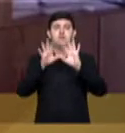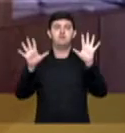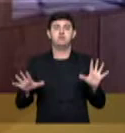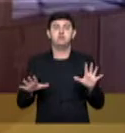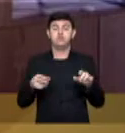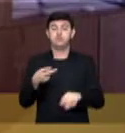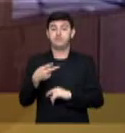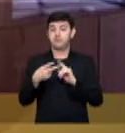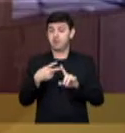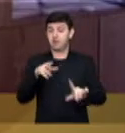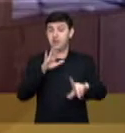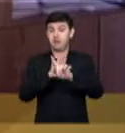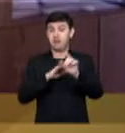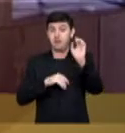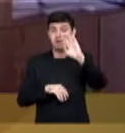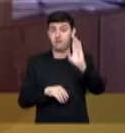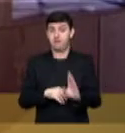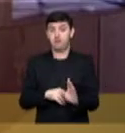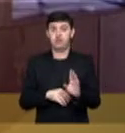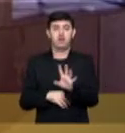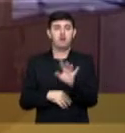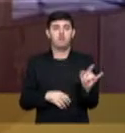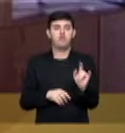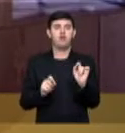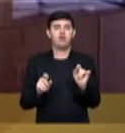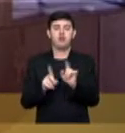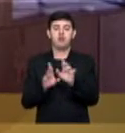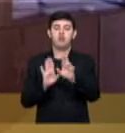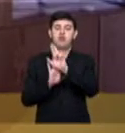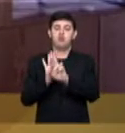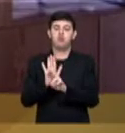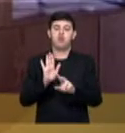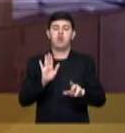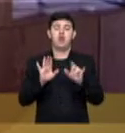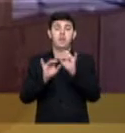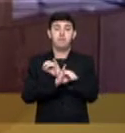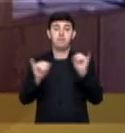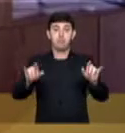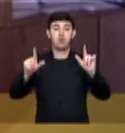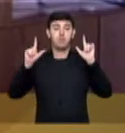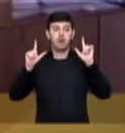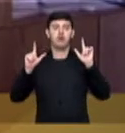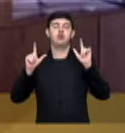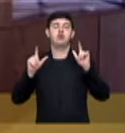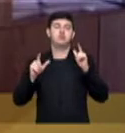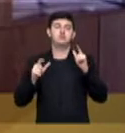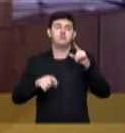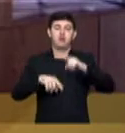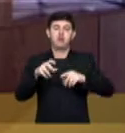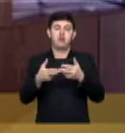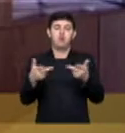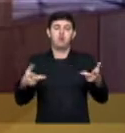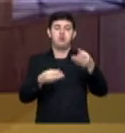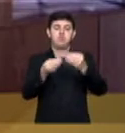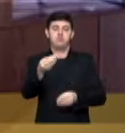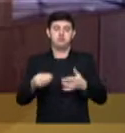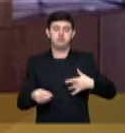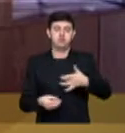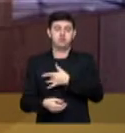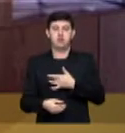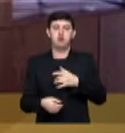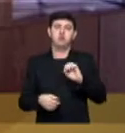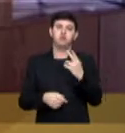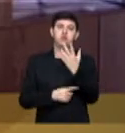somente lei federal poderá regular propaganda de produtos nocivos à saúde e ao meio ambiente, o que não é o caso.